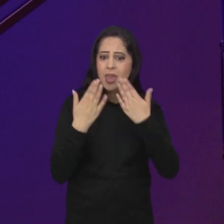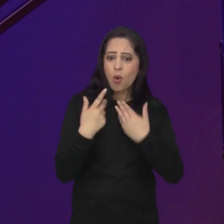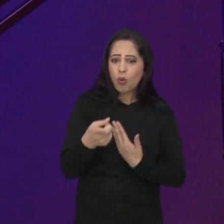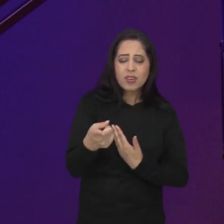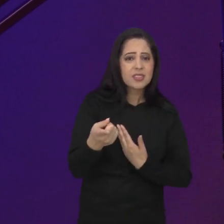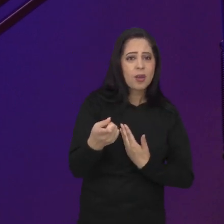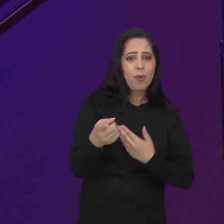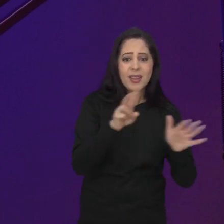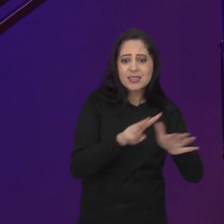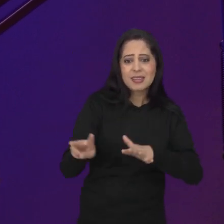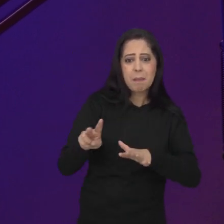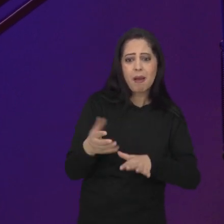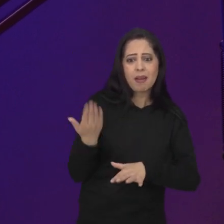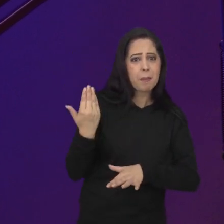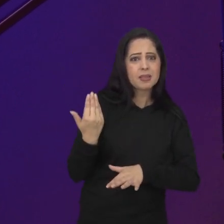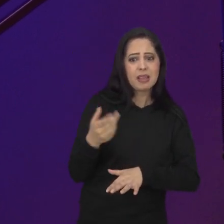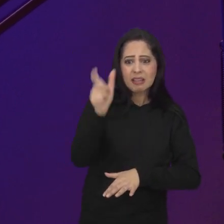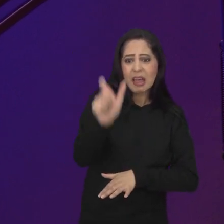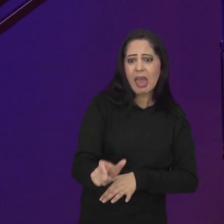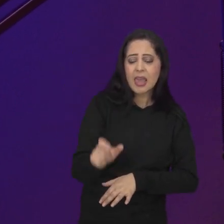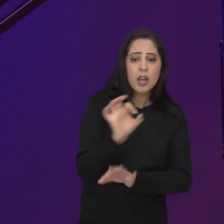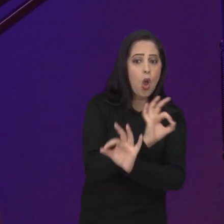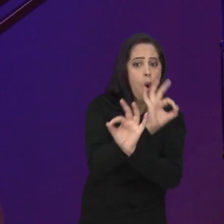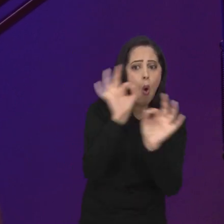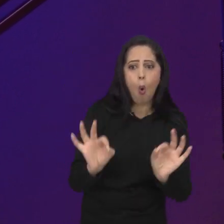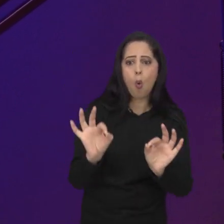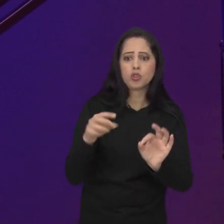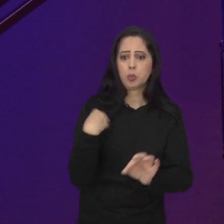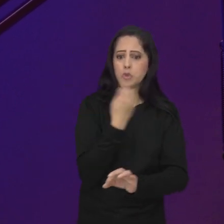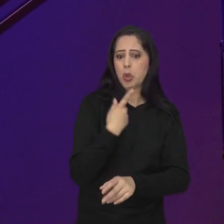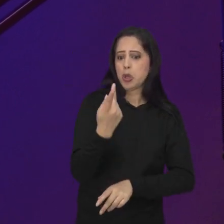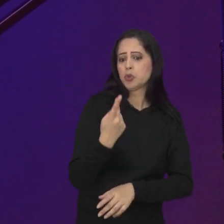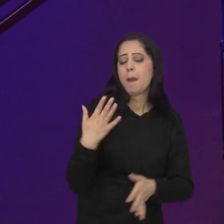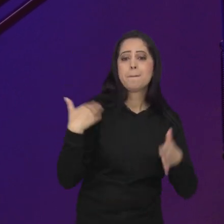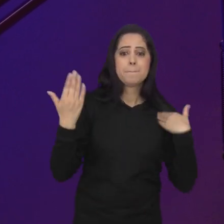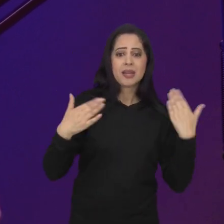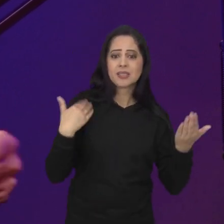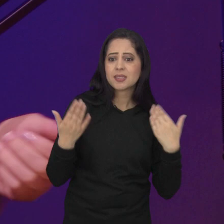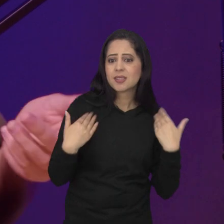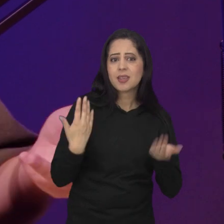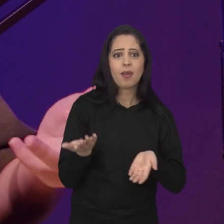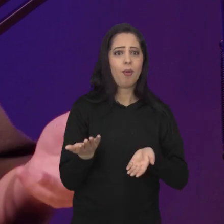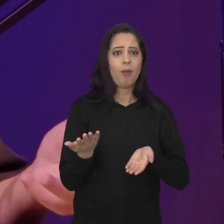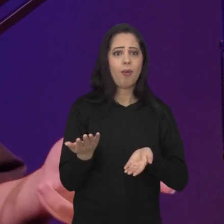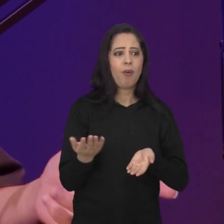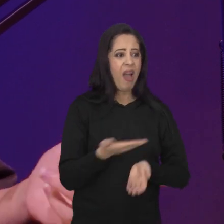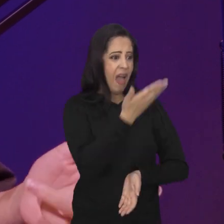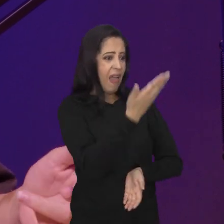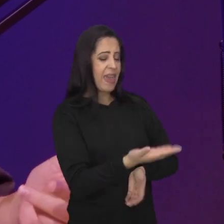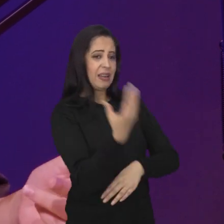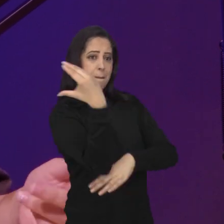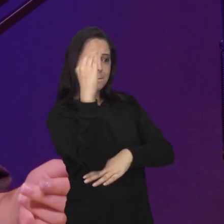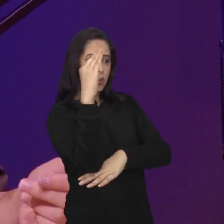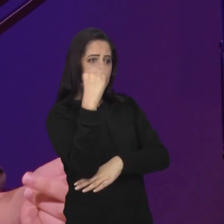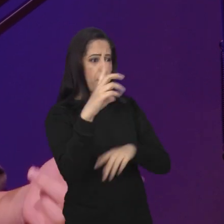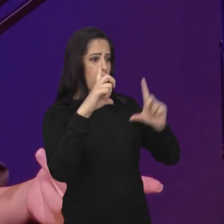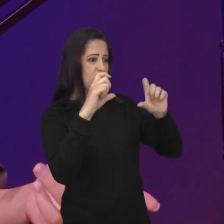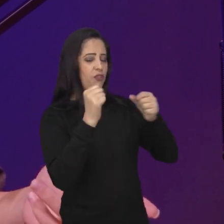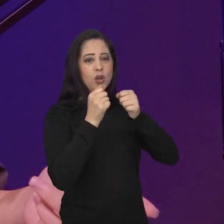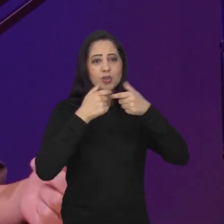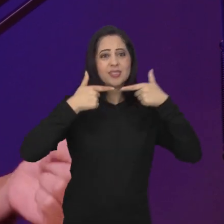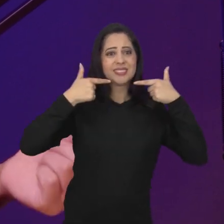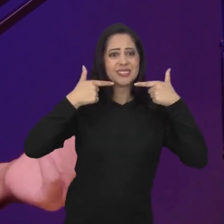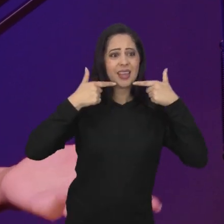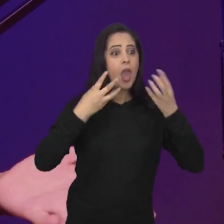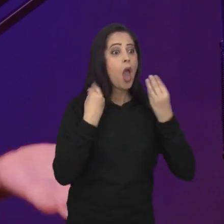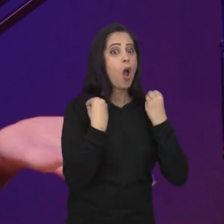eu conversei com essa pessoa semana passada, ela tava super bem, a gente saiu. Ou então, nossa, tal artista tinha postado uma foto há 2 dias